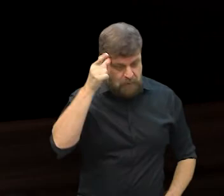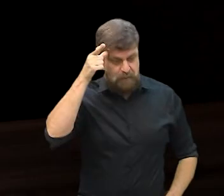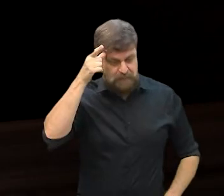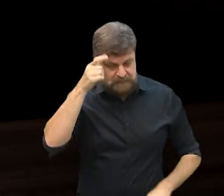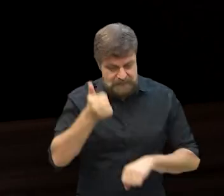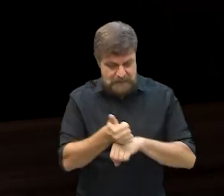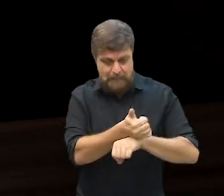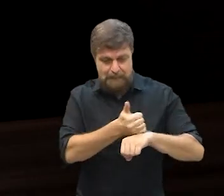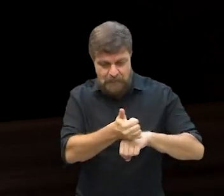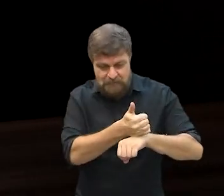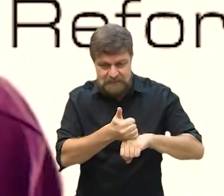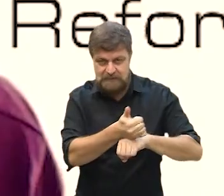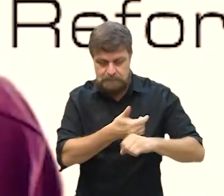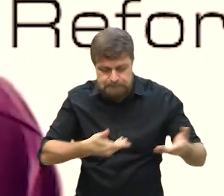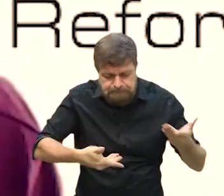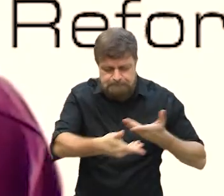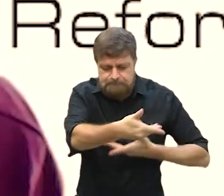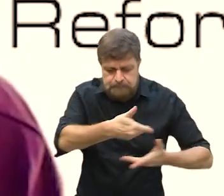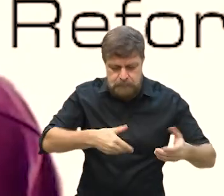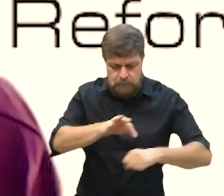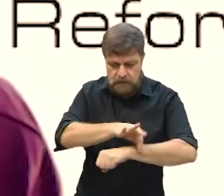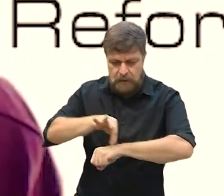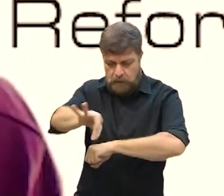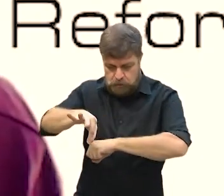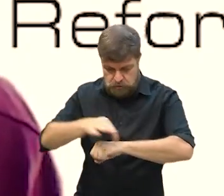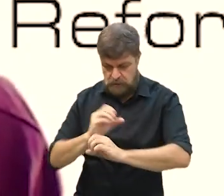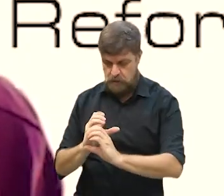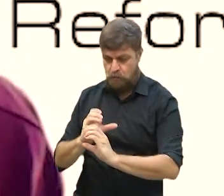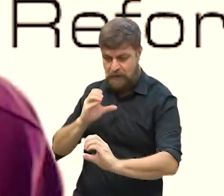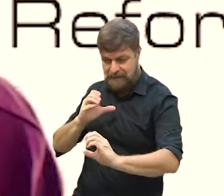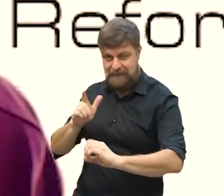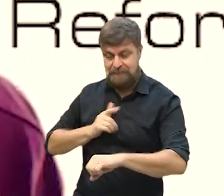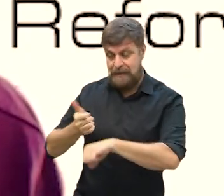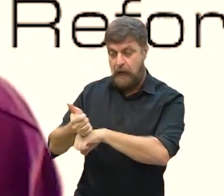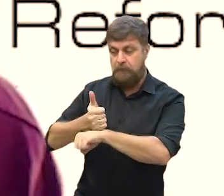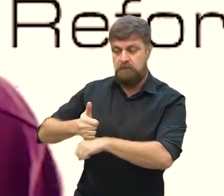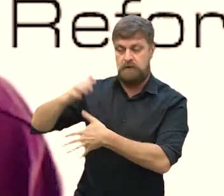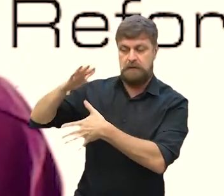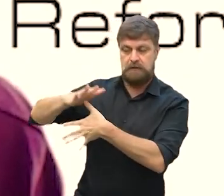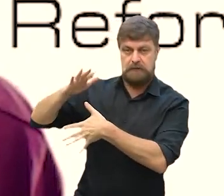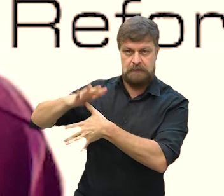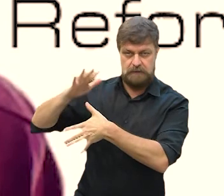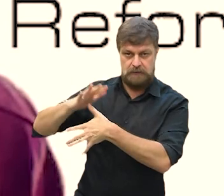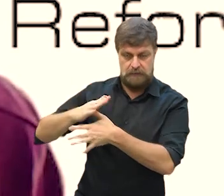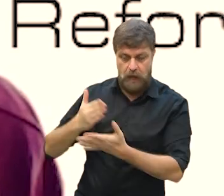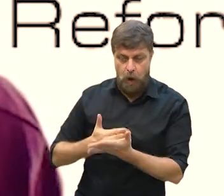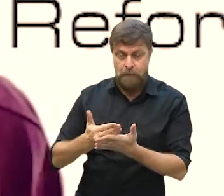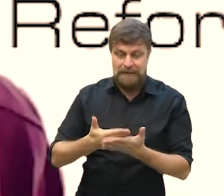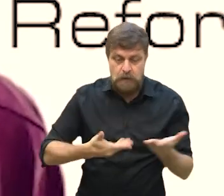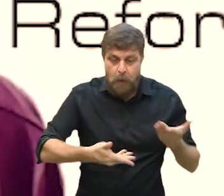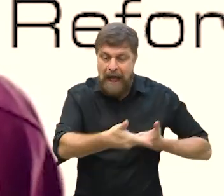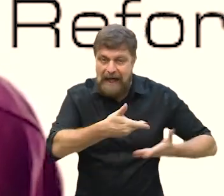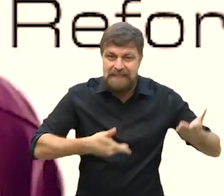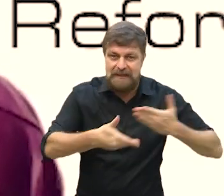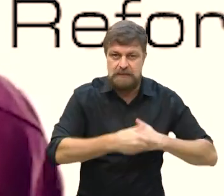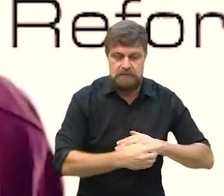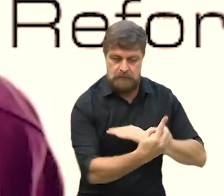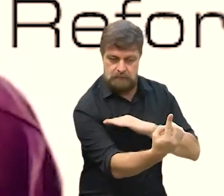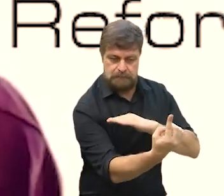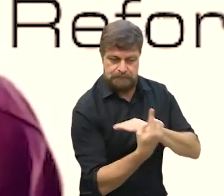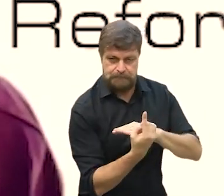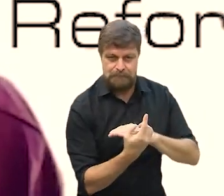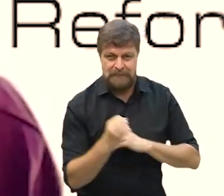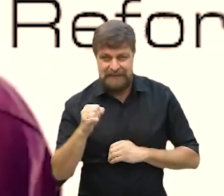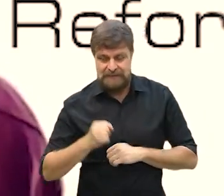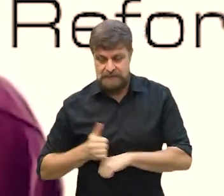de profissionalização. O cliente, o arquiteto, o engenheiro, o profissionalismo começa aí, entendeu? Então, se o cliente, ou